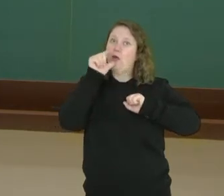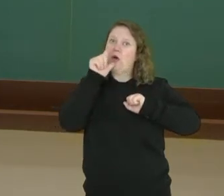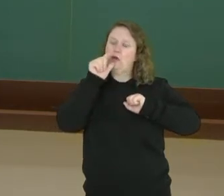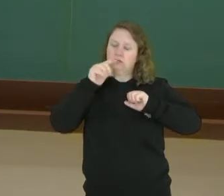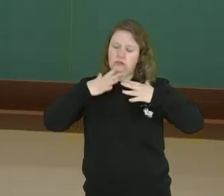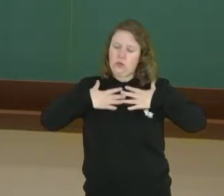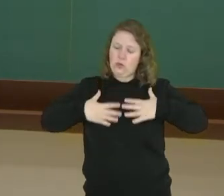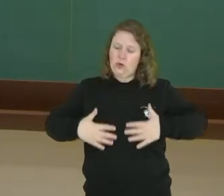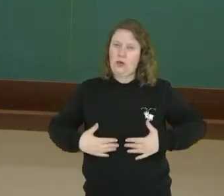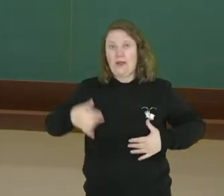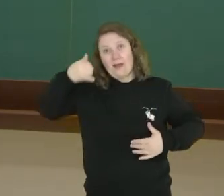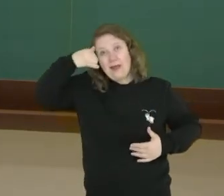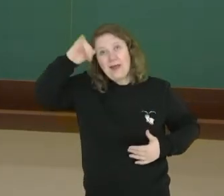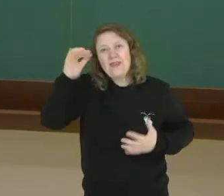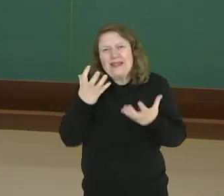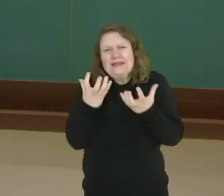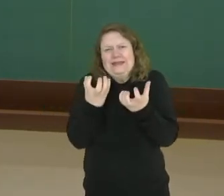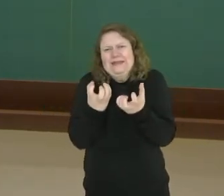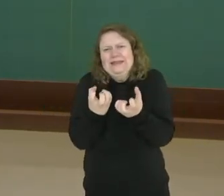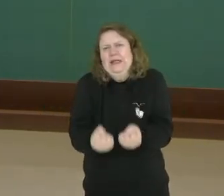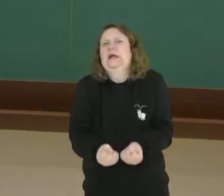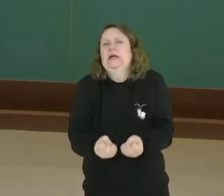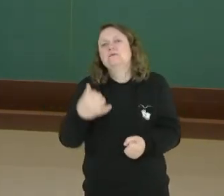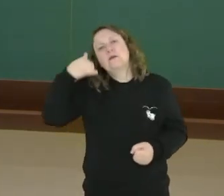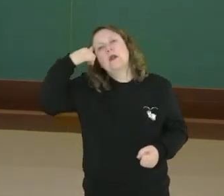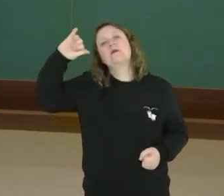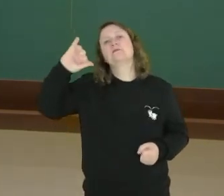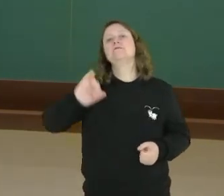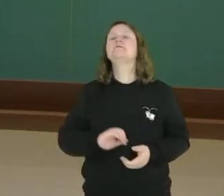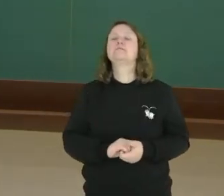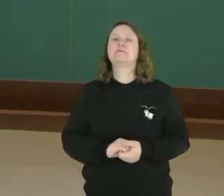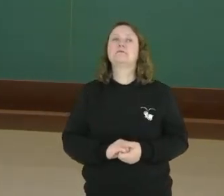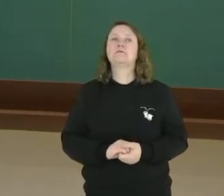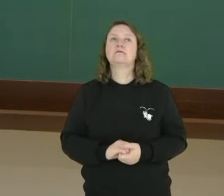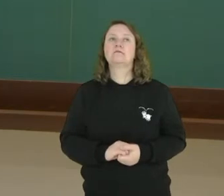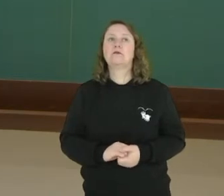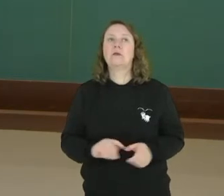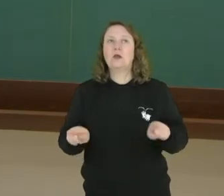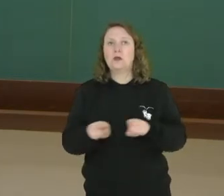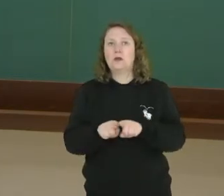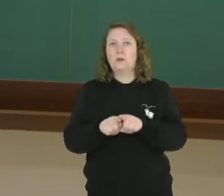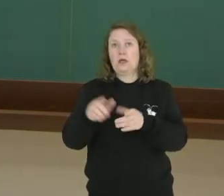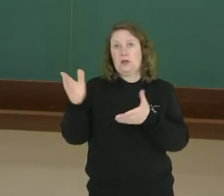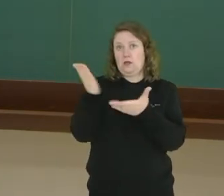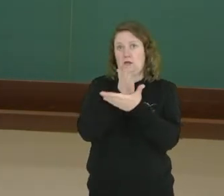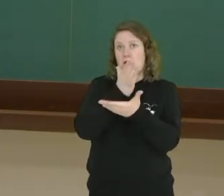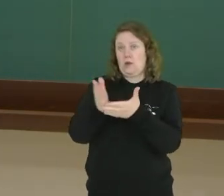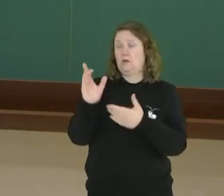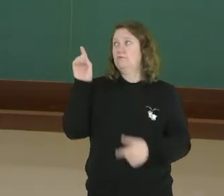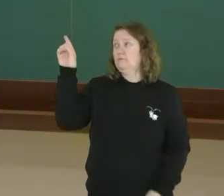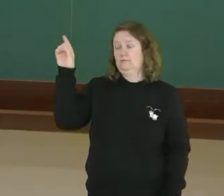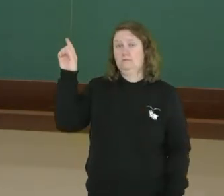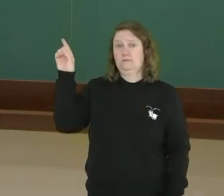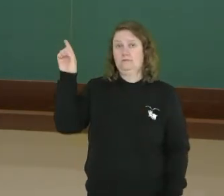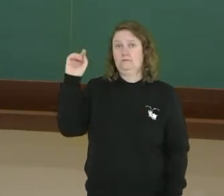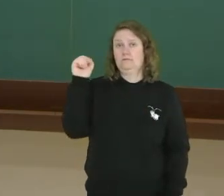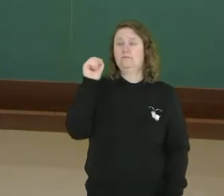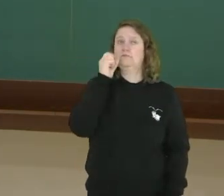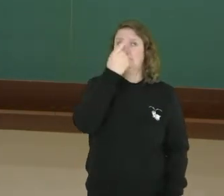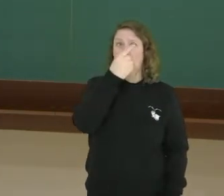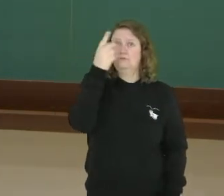Vamos falar então das ordens. Isso mesmo, os répteis, ele tem uma divisão. Vamos conferir então. Então